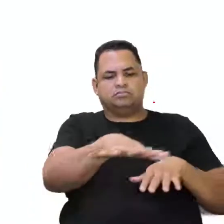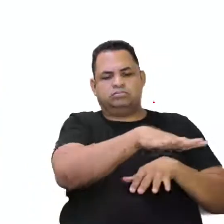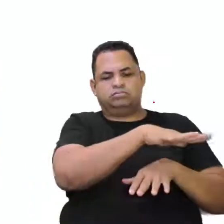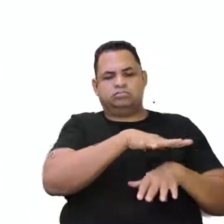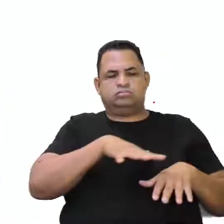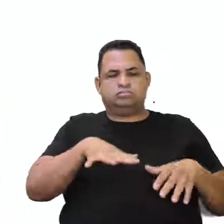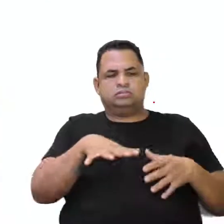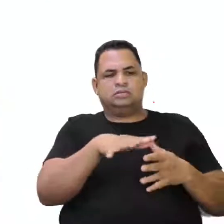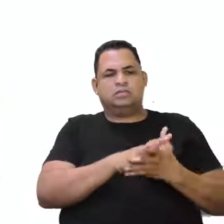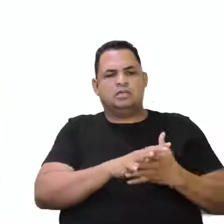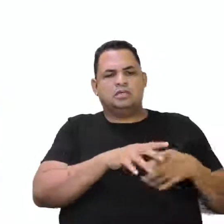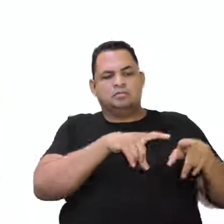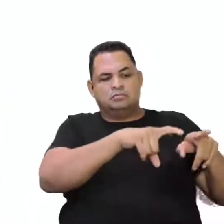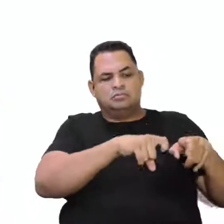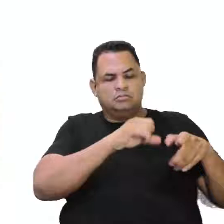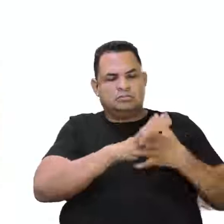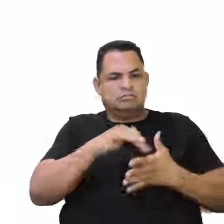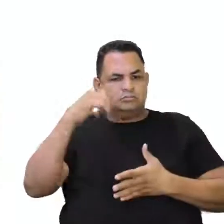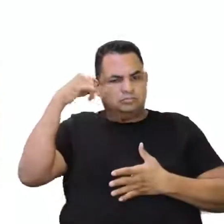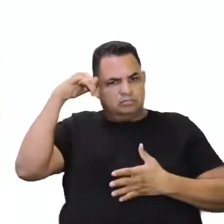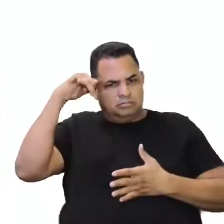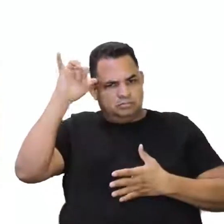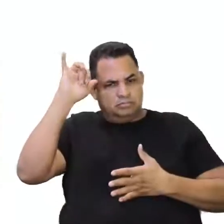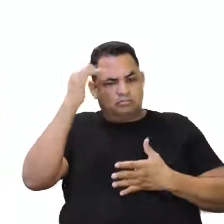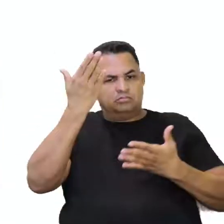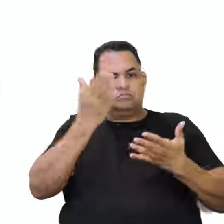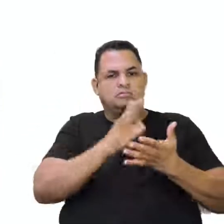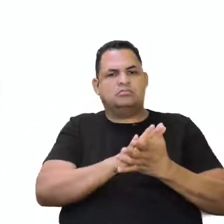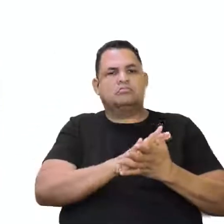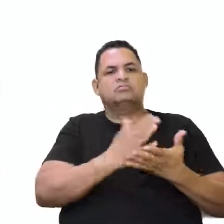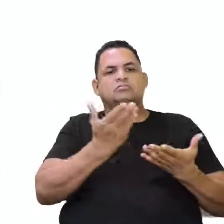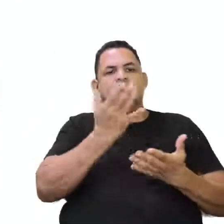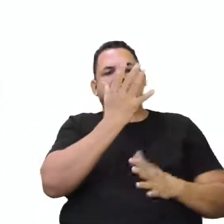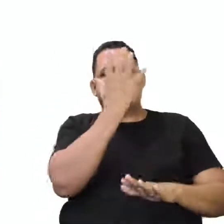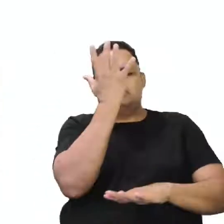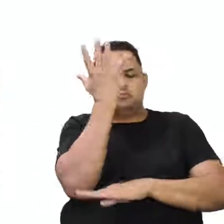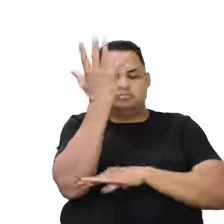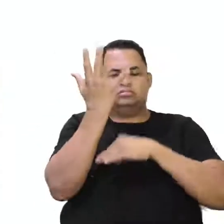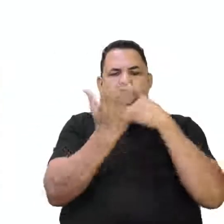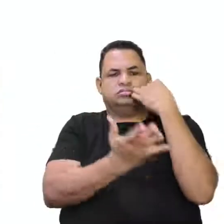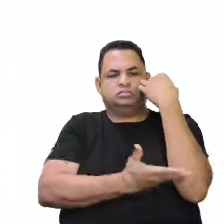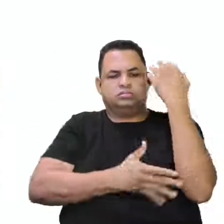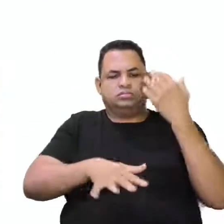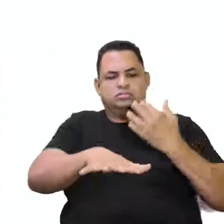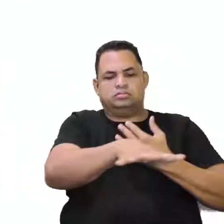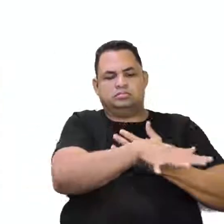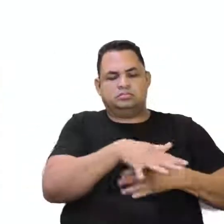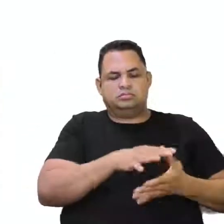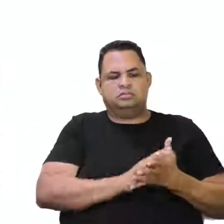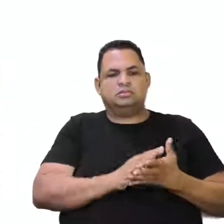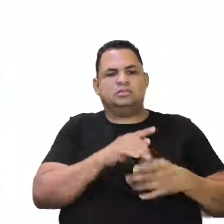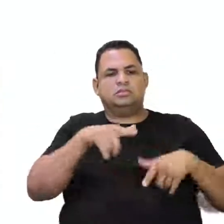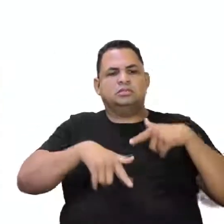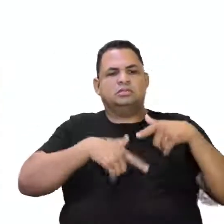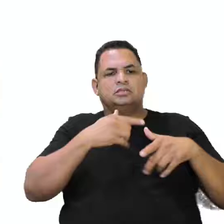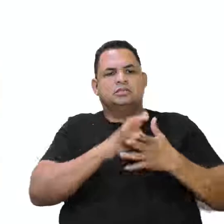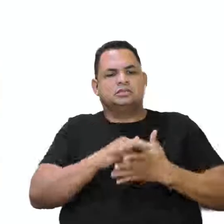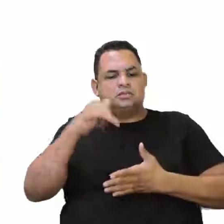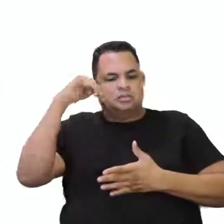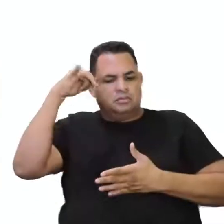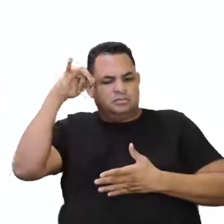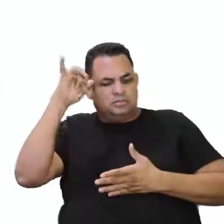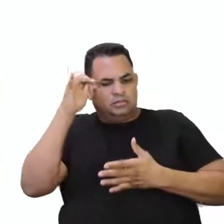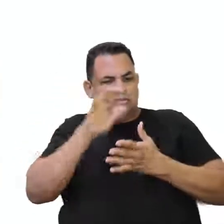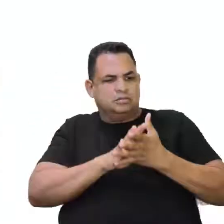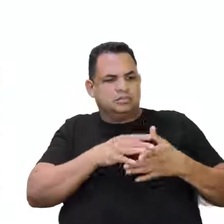Ampliação agropecuária, eu desmato grandes extensões para trabalhar com criações